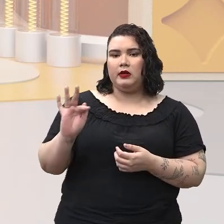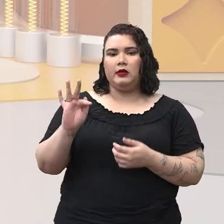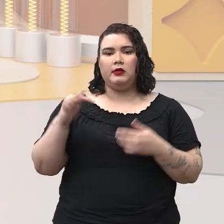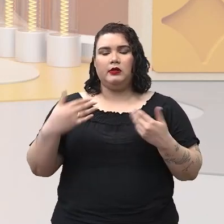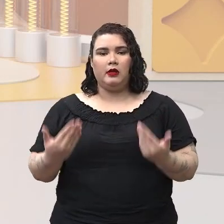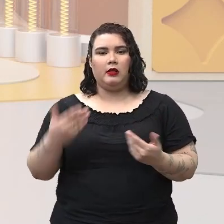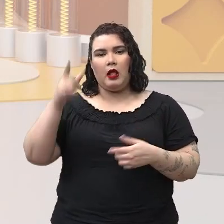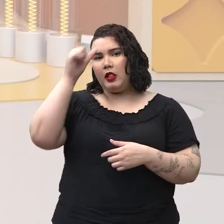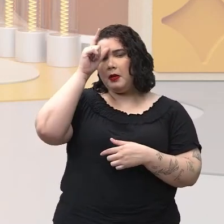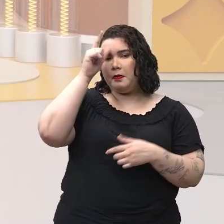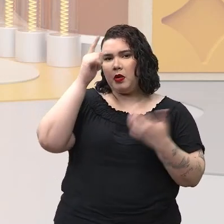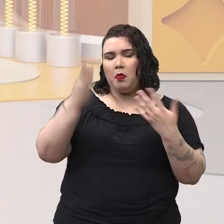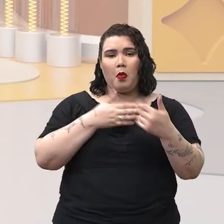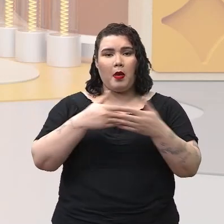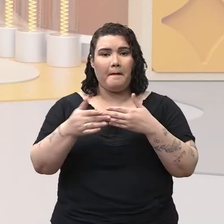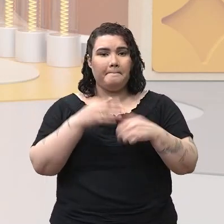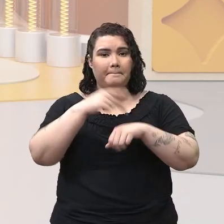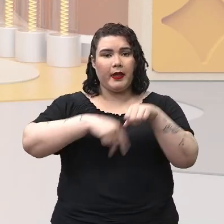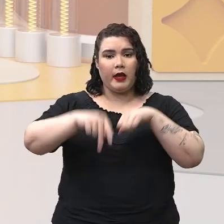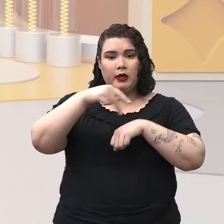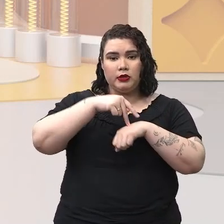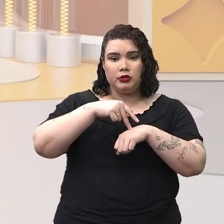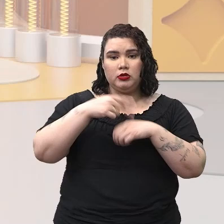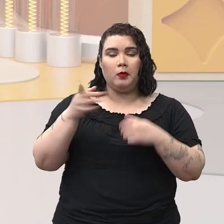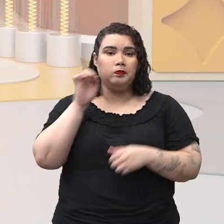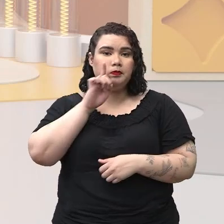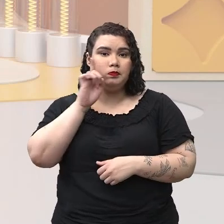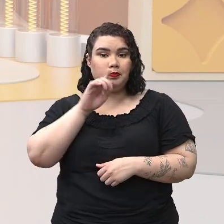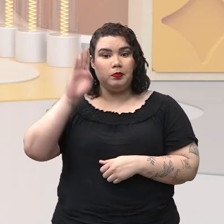na Alemanha, qualquer país que seja, nos